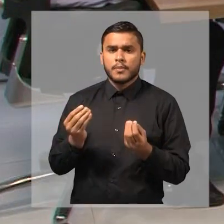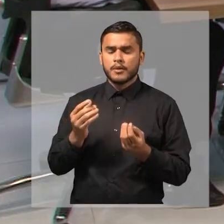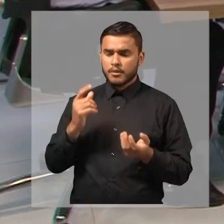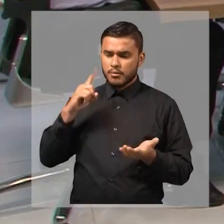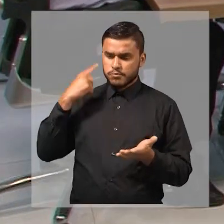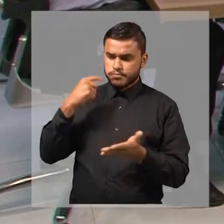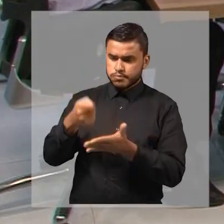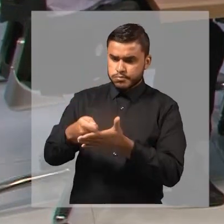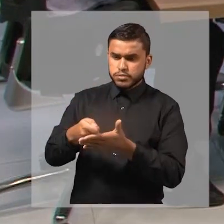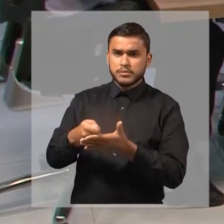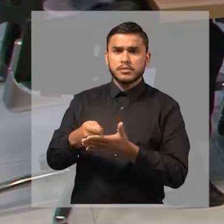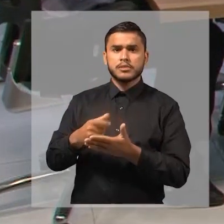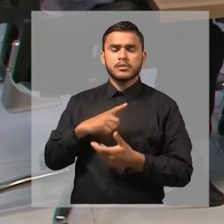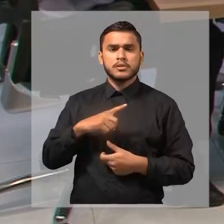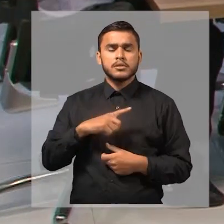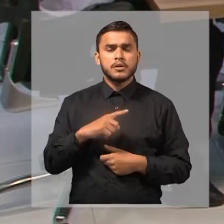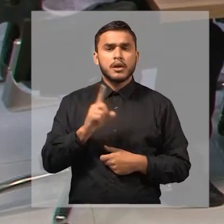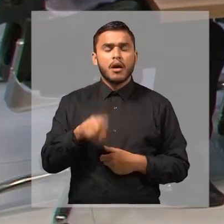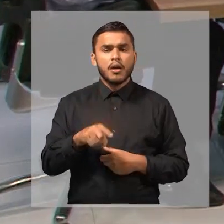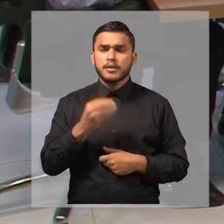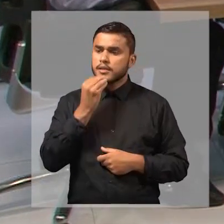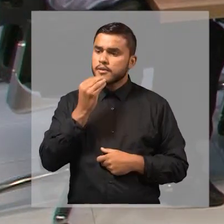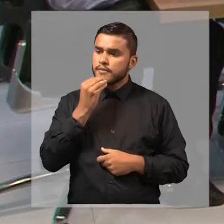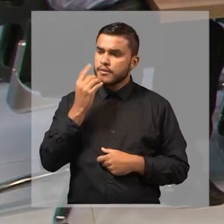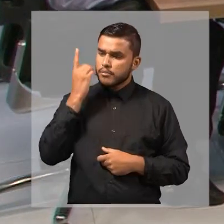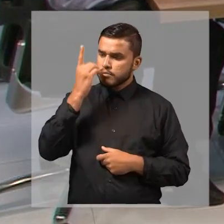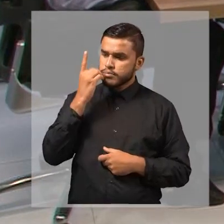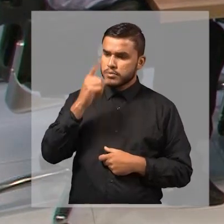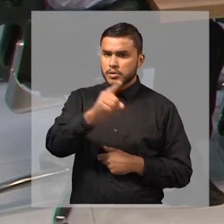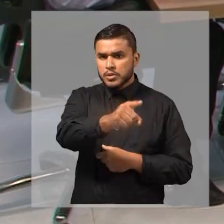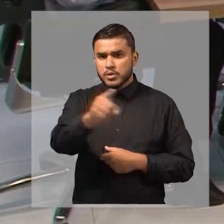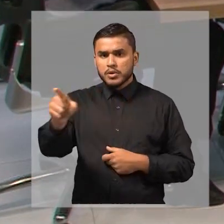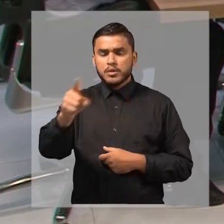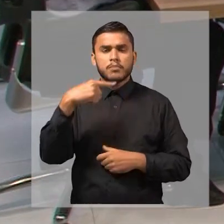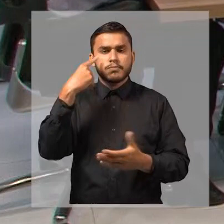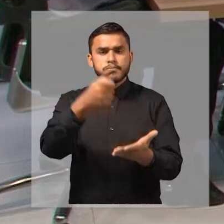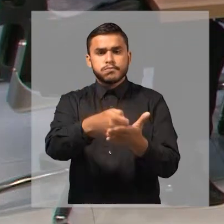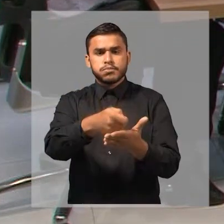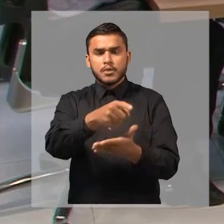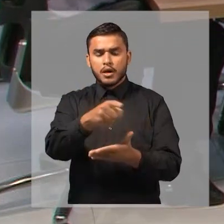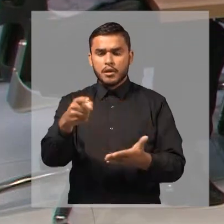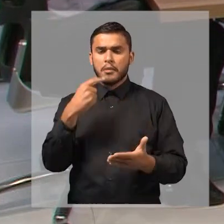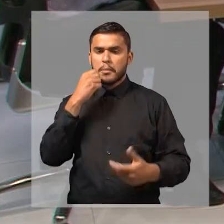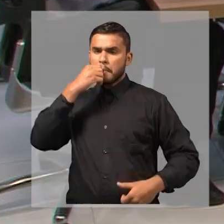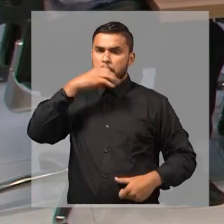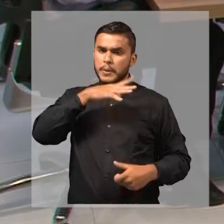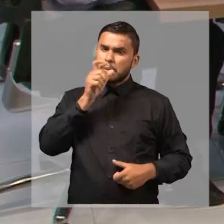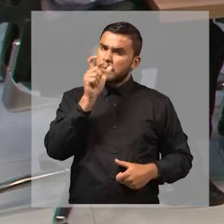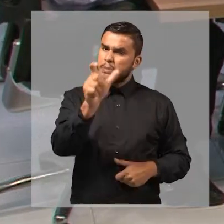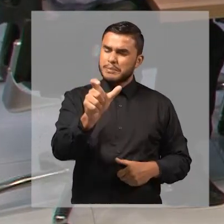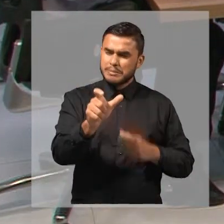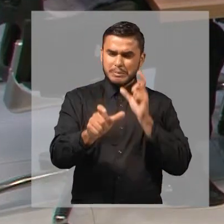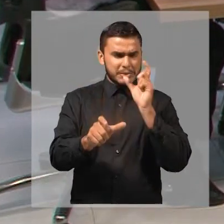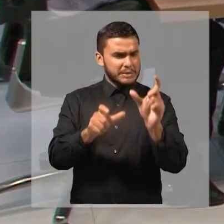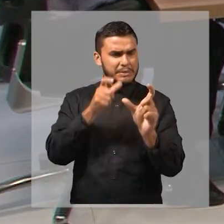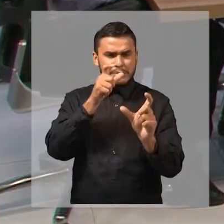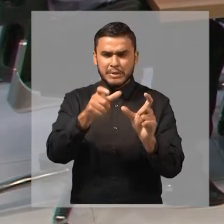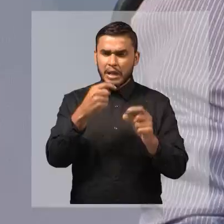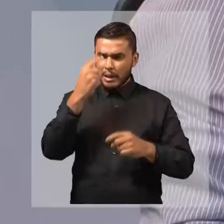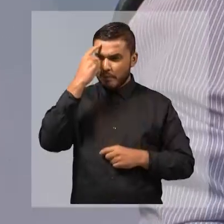quer dizer, a hierarquia funcional, a gente está falando de desembargador e juízes, né, quer dizer, passa para a população que a gente tem